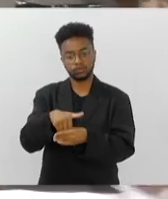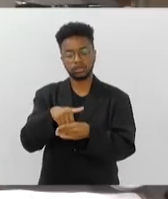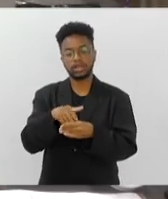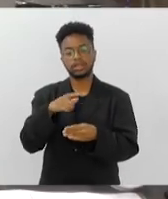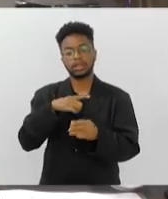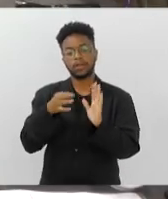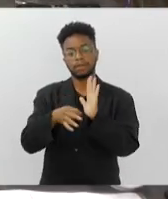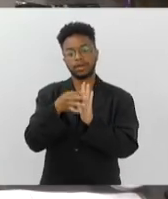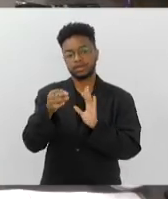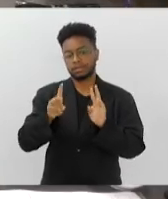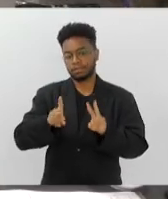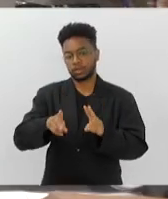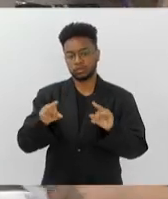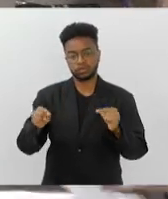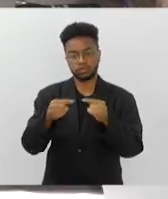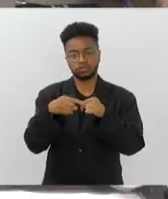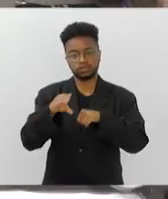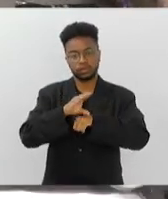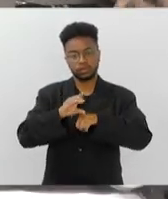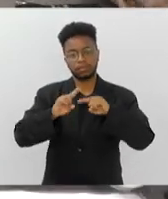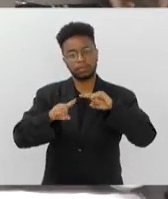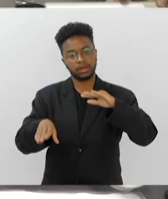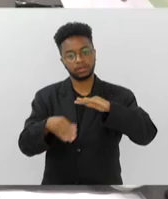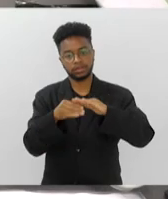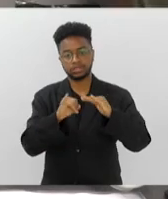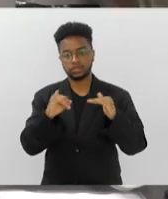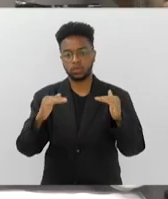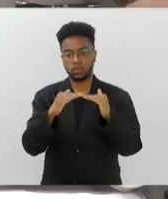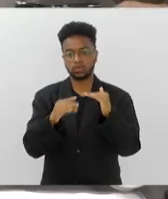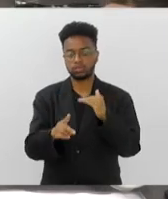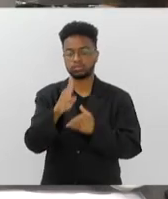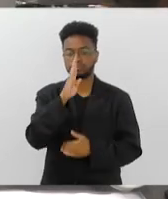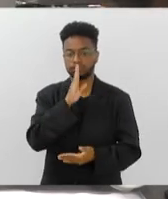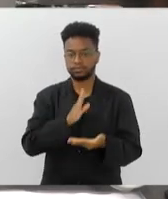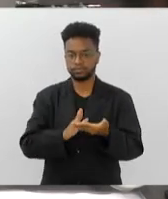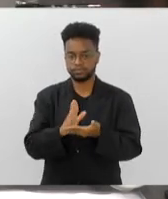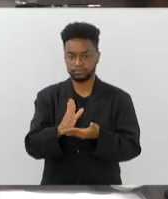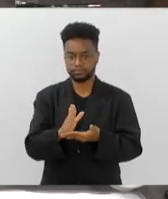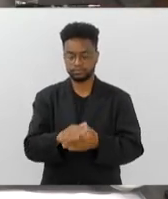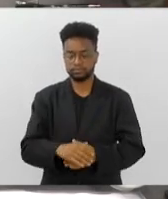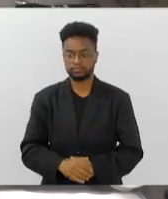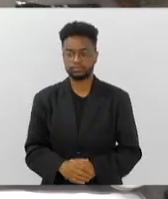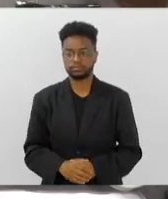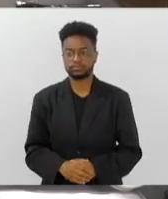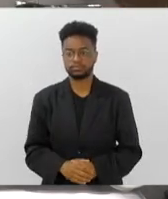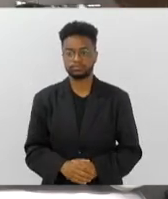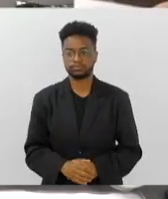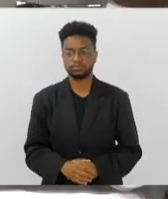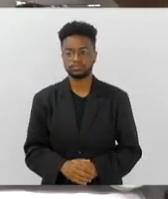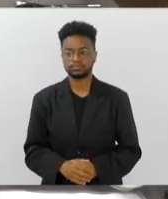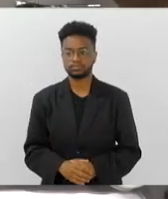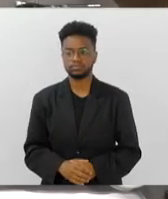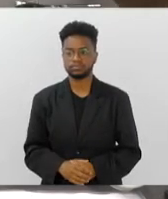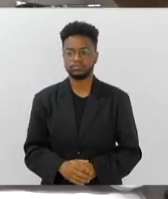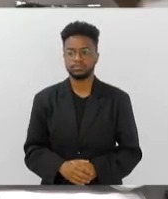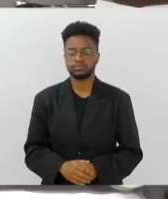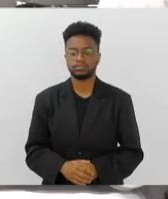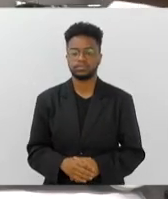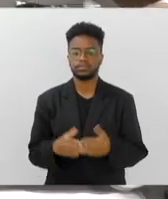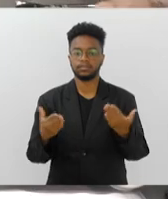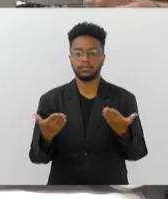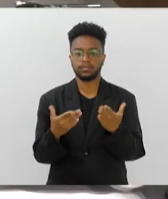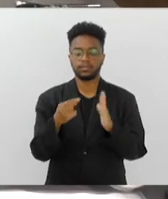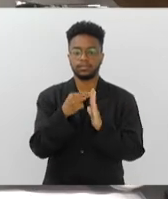mesmo parecer, que é pela constitucionalidade com emenda. Senhores que aprovam, permaneçam como estão. Aprovado. Passemos então